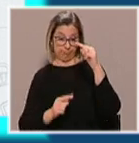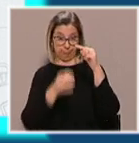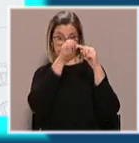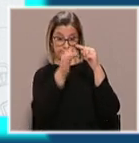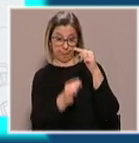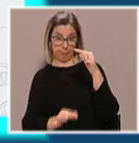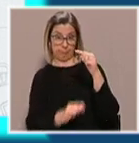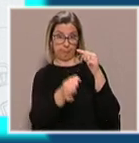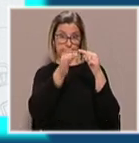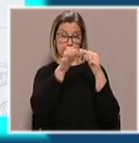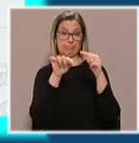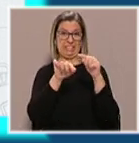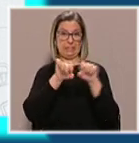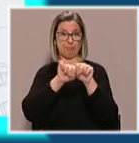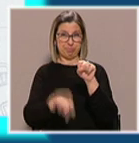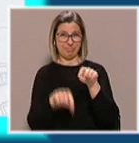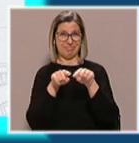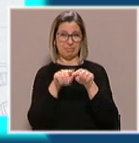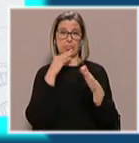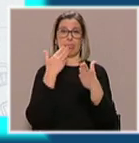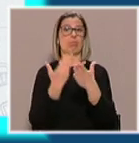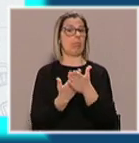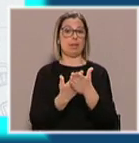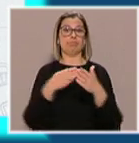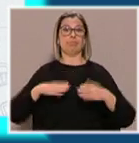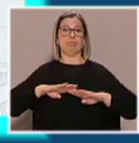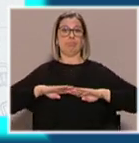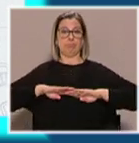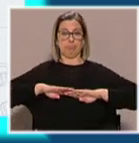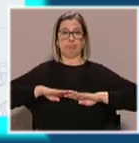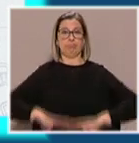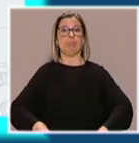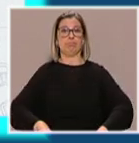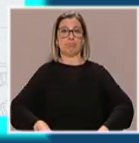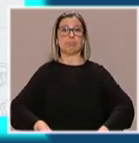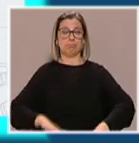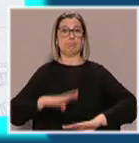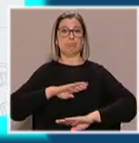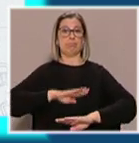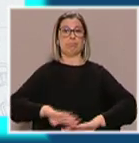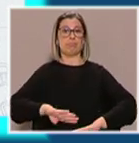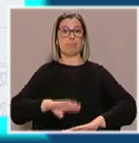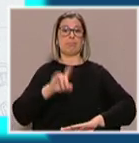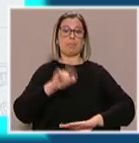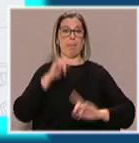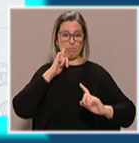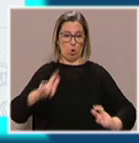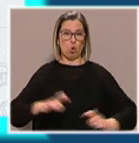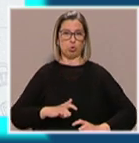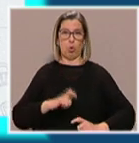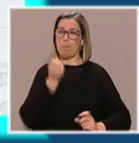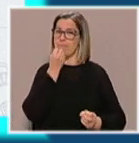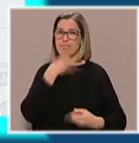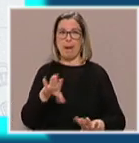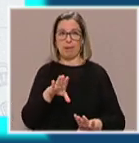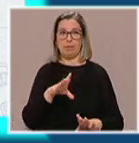espinal, pode provocar danos nos membros inferiores e afetar ainda o controle da uretra e do